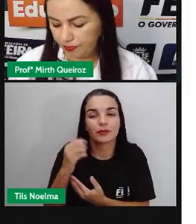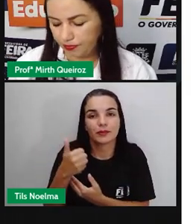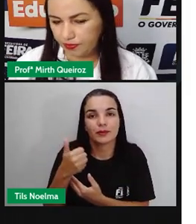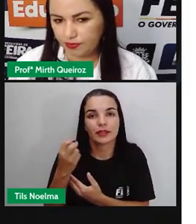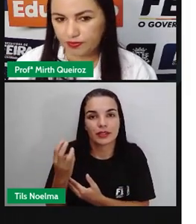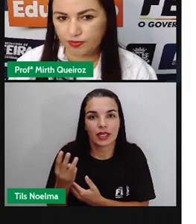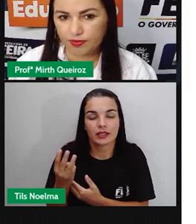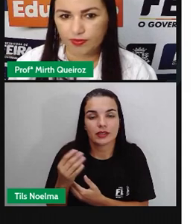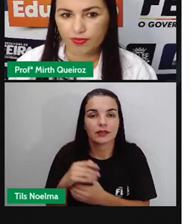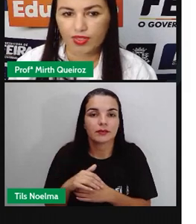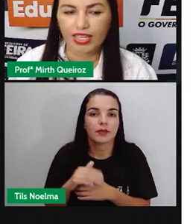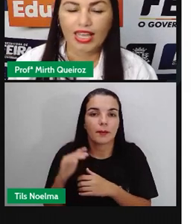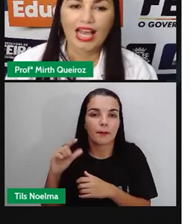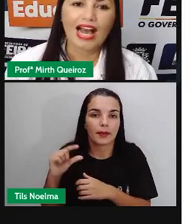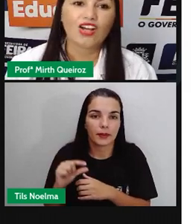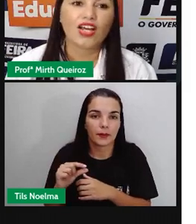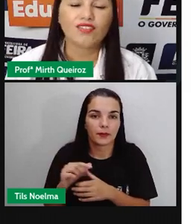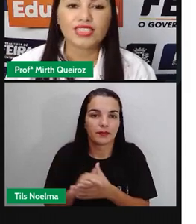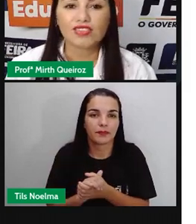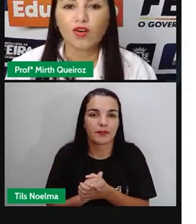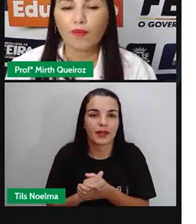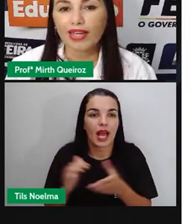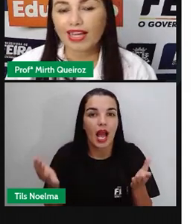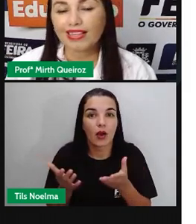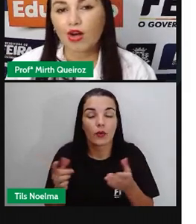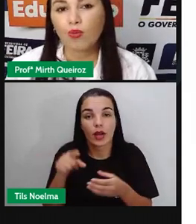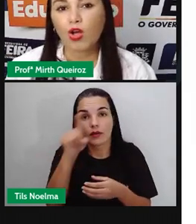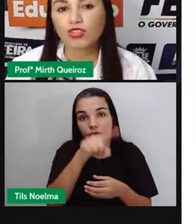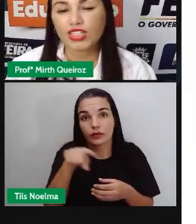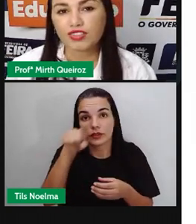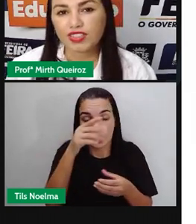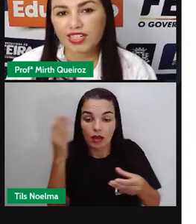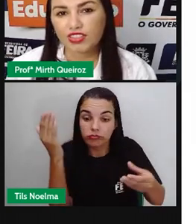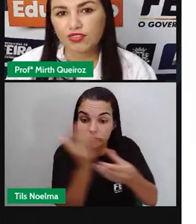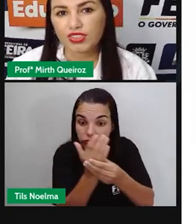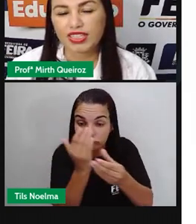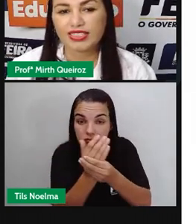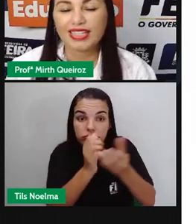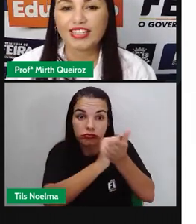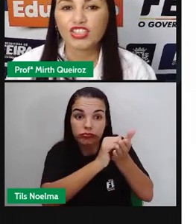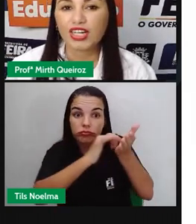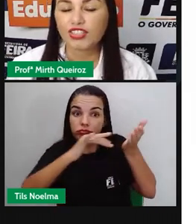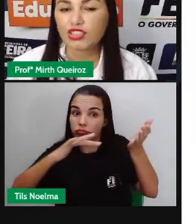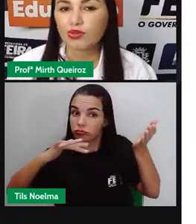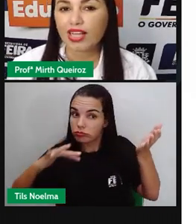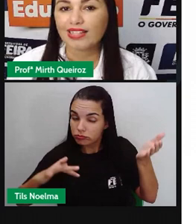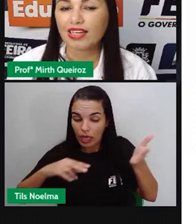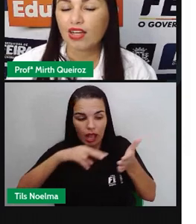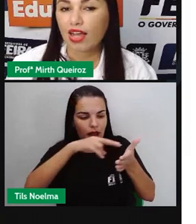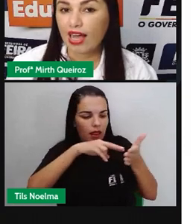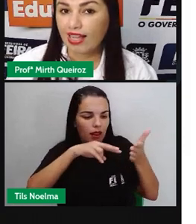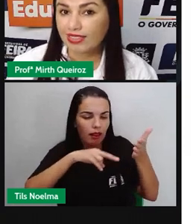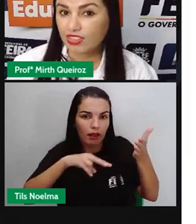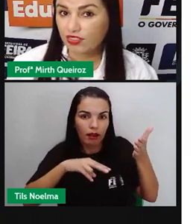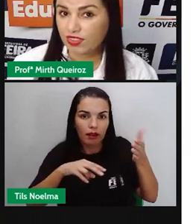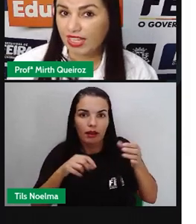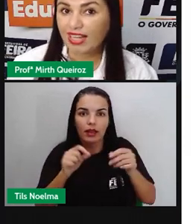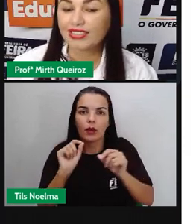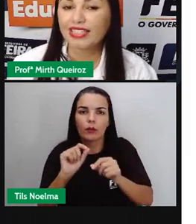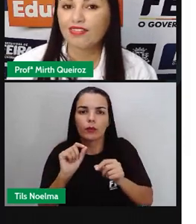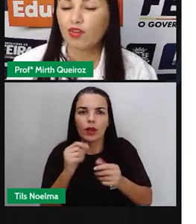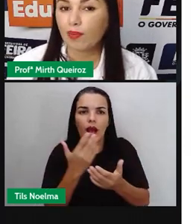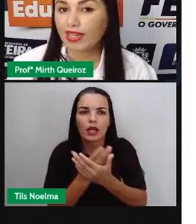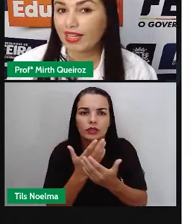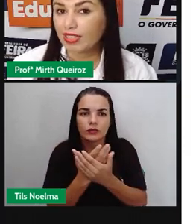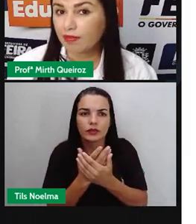cólera E agora vocês vão pegar lá o bloco de atividade de vocês ler direitinho lá as